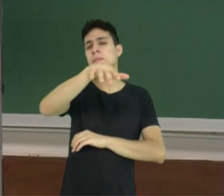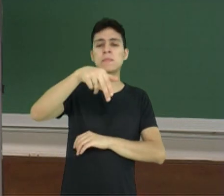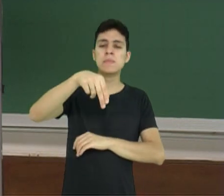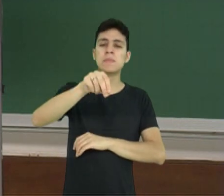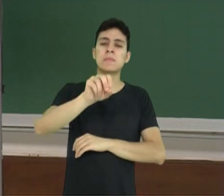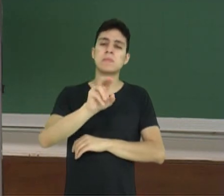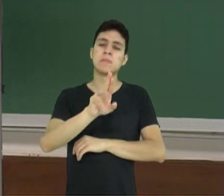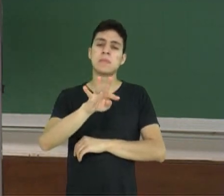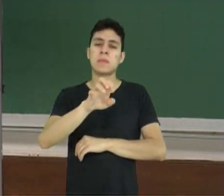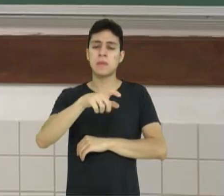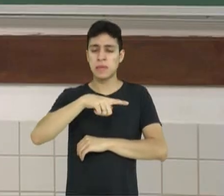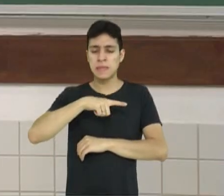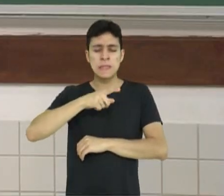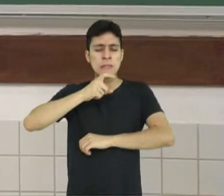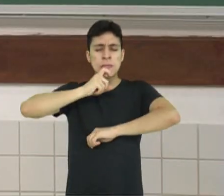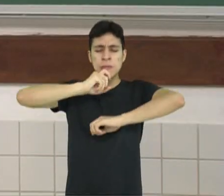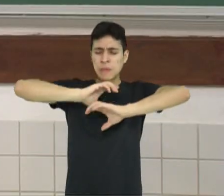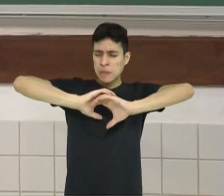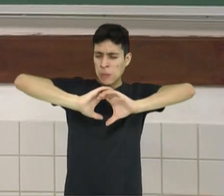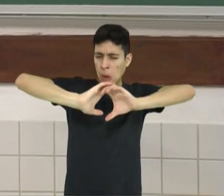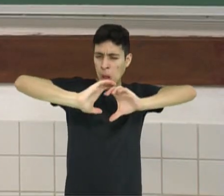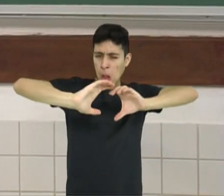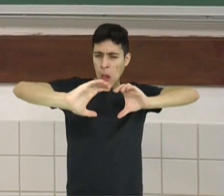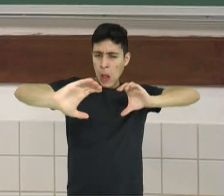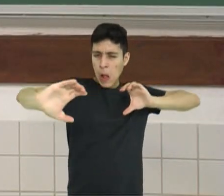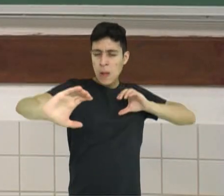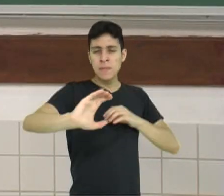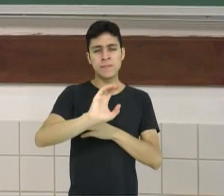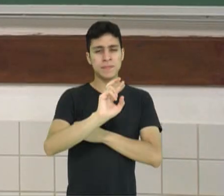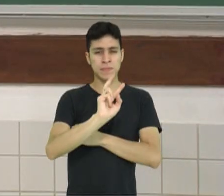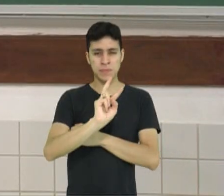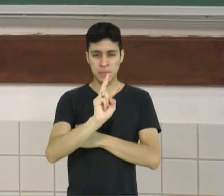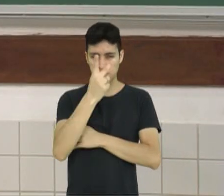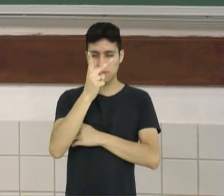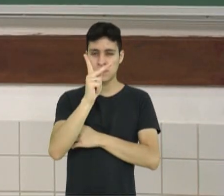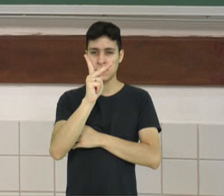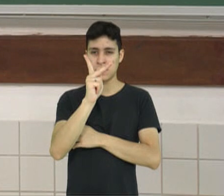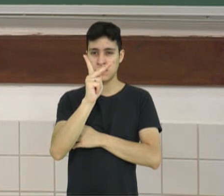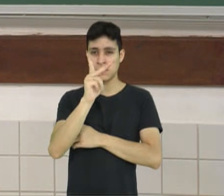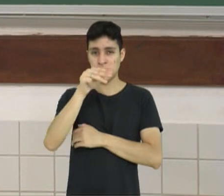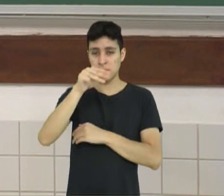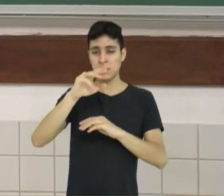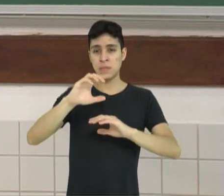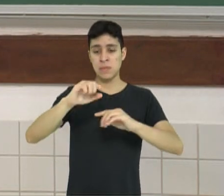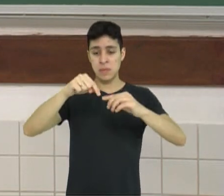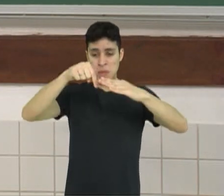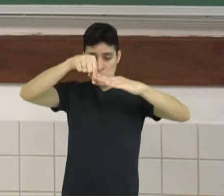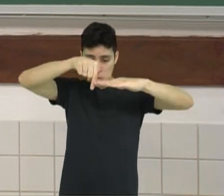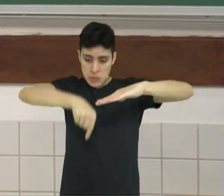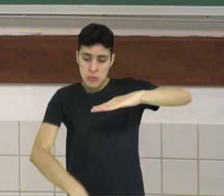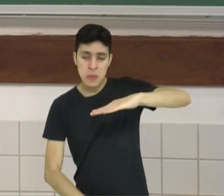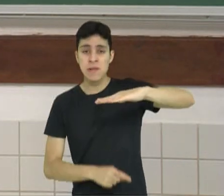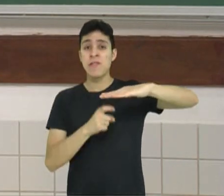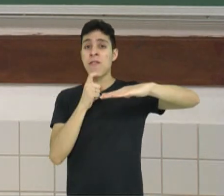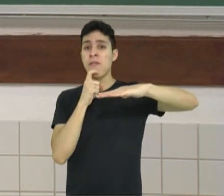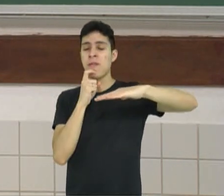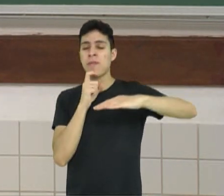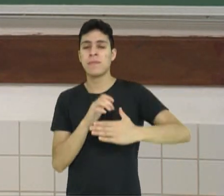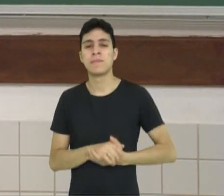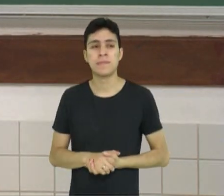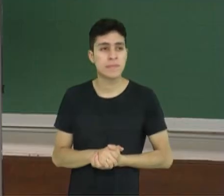por uma espessa camada de gelo de aproximadamente 2 quilômetros de espessura de camada de gelo.